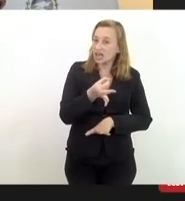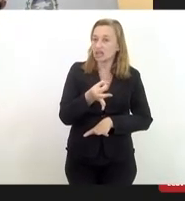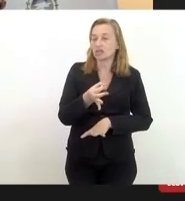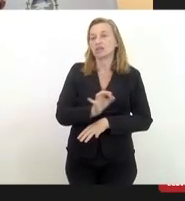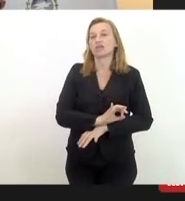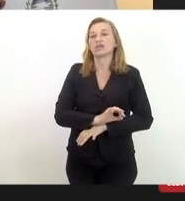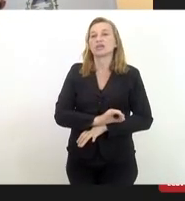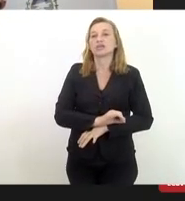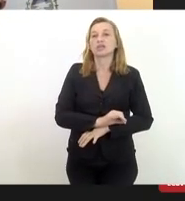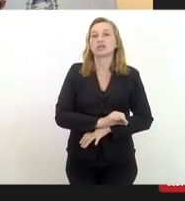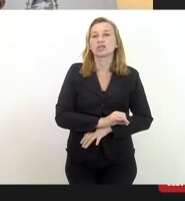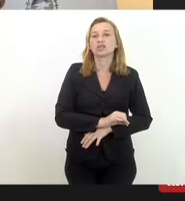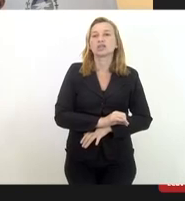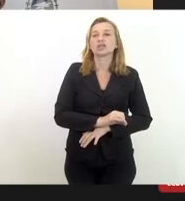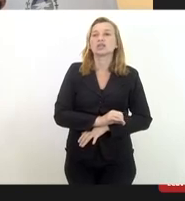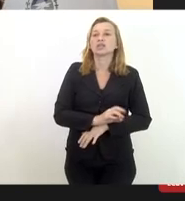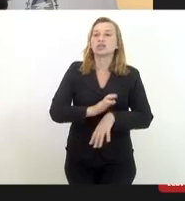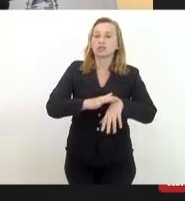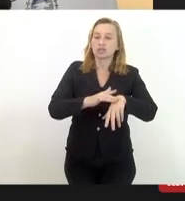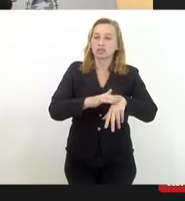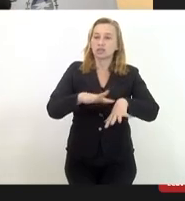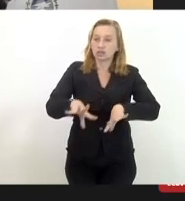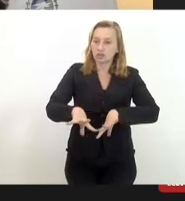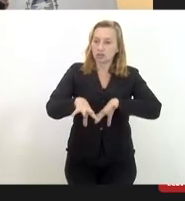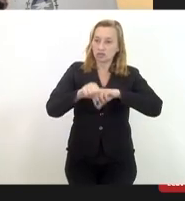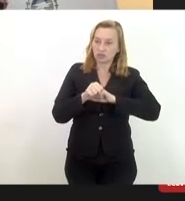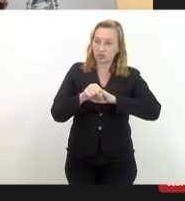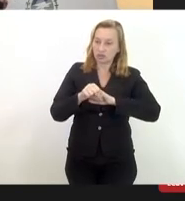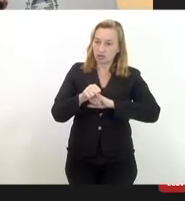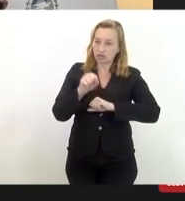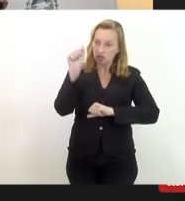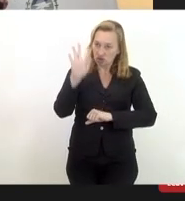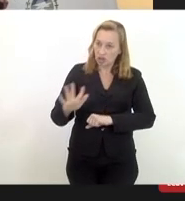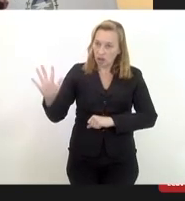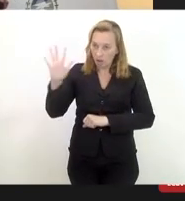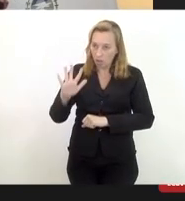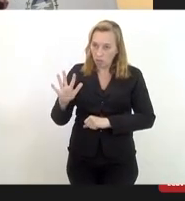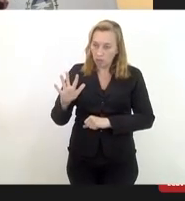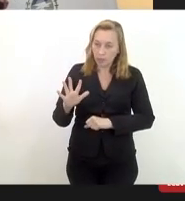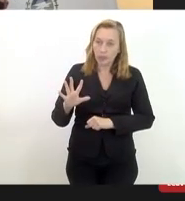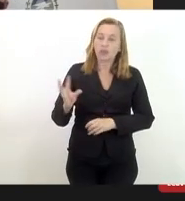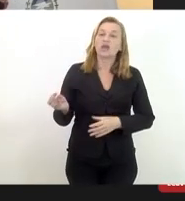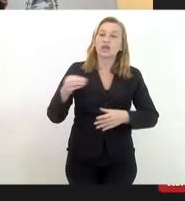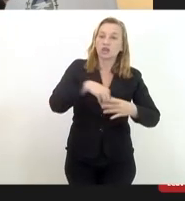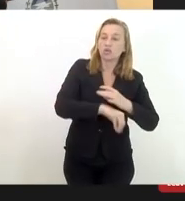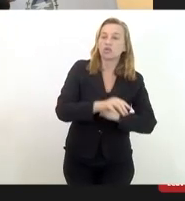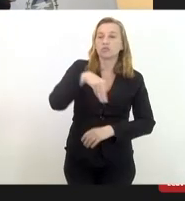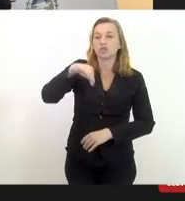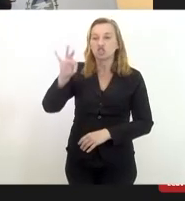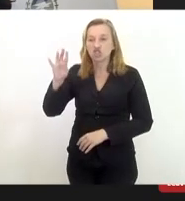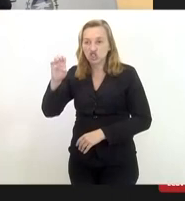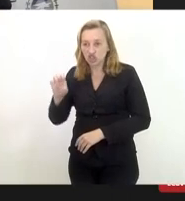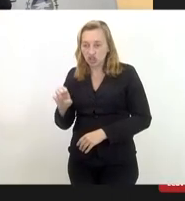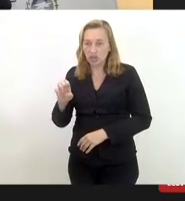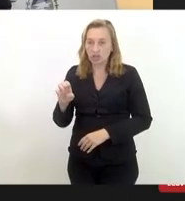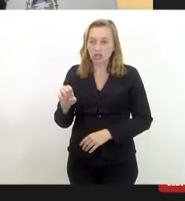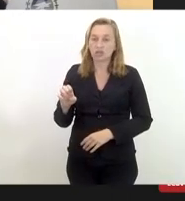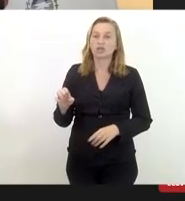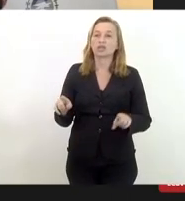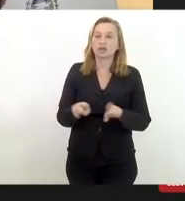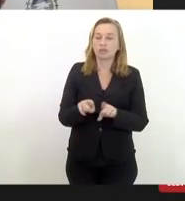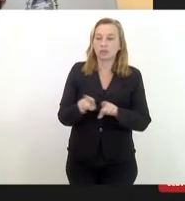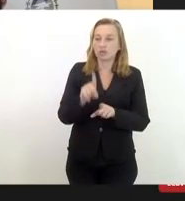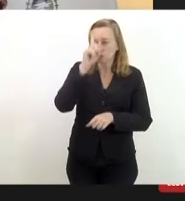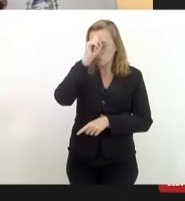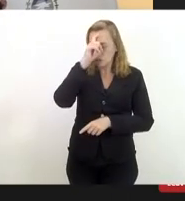sólida, tanto para a infectologia, de uma forma geral, que aí inclui meningite, inclui papel de São Sebastião,